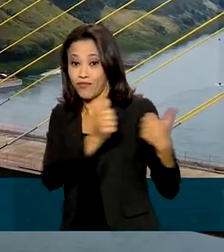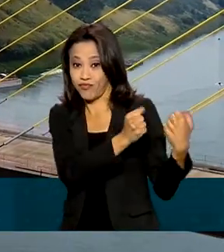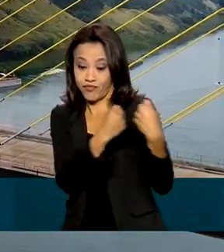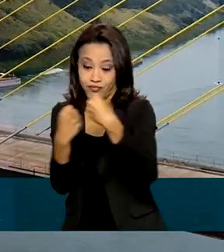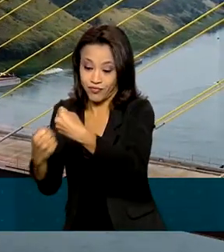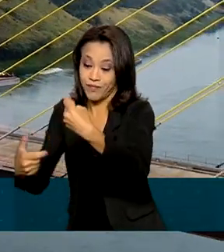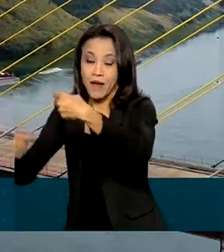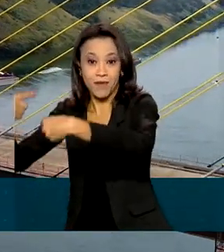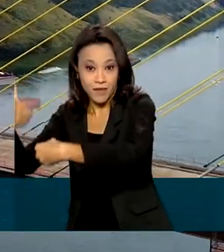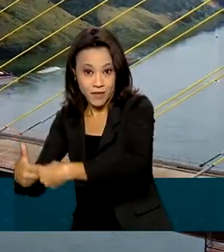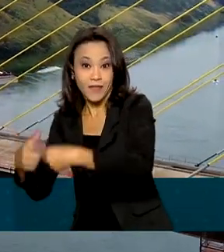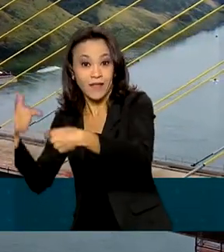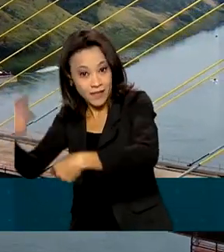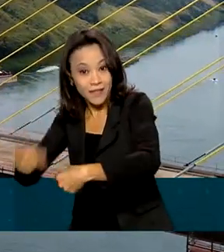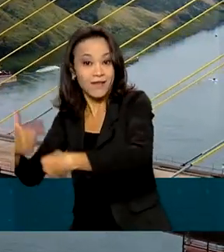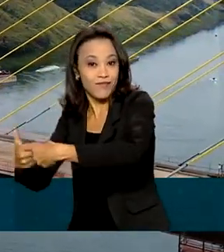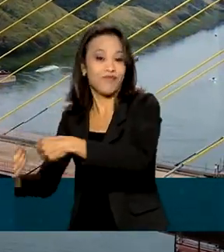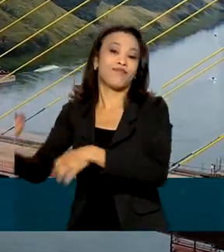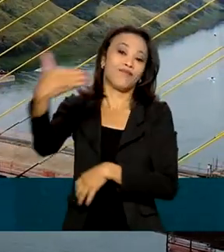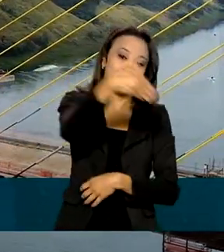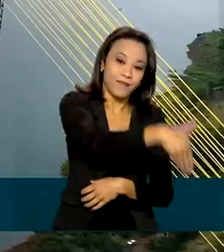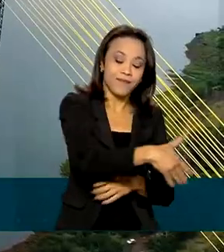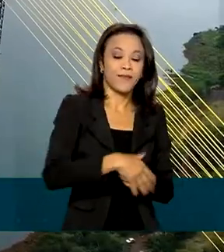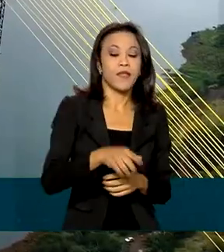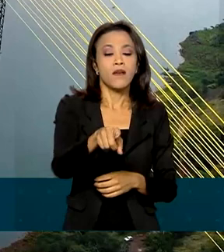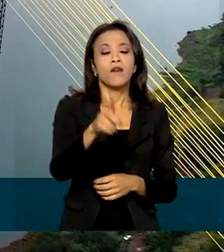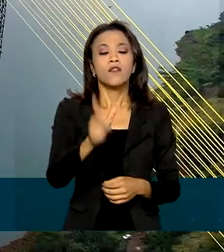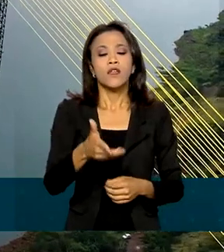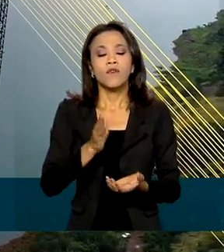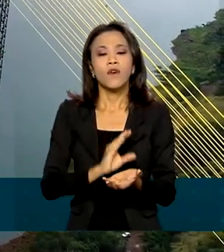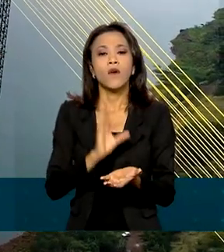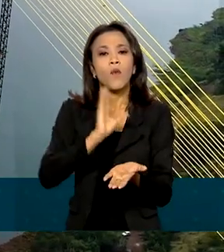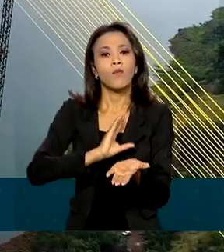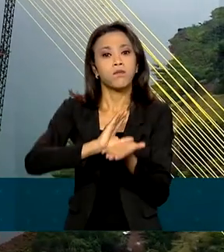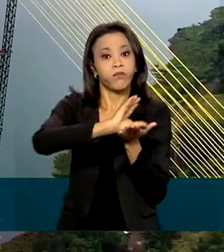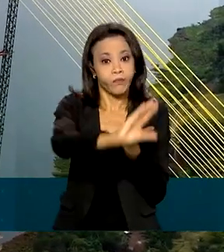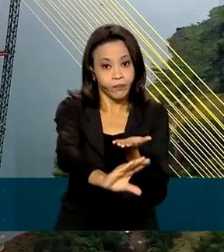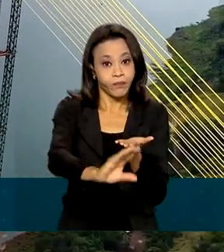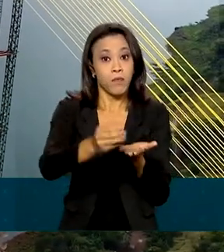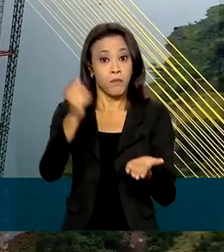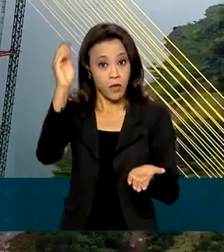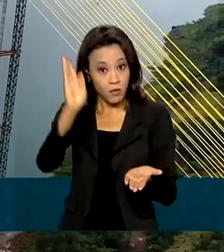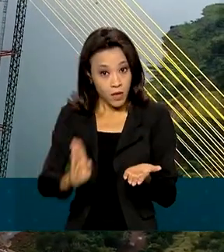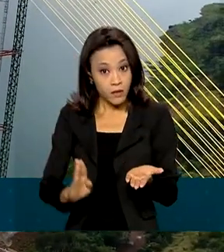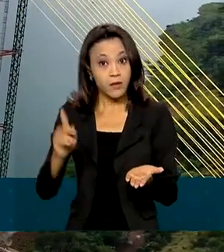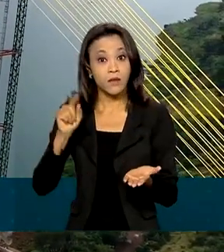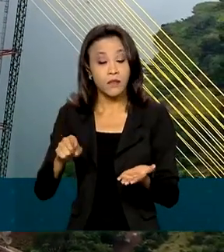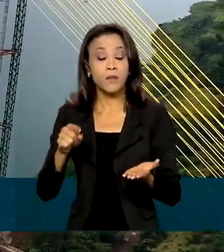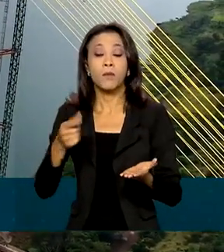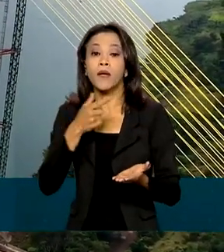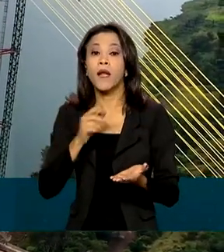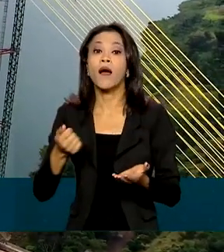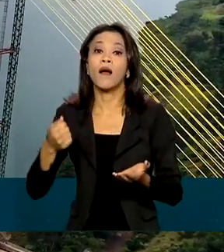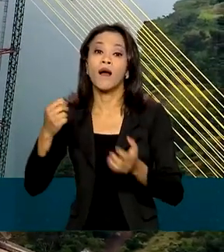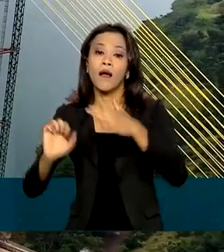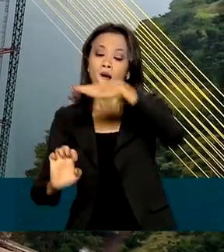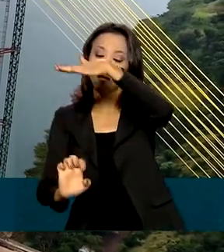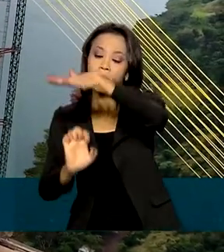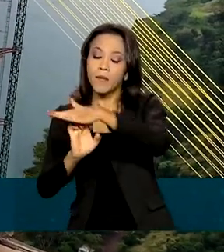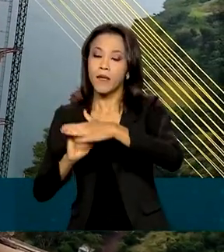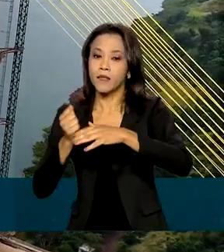custou 323 milhões de reais e foi financiada pelo lado brasileiro da usina hidrelétrica de Itaipu